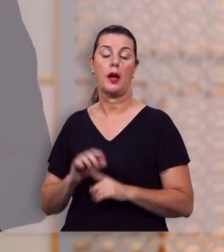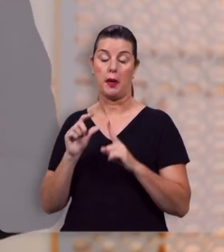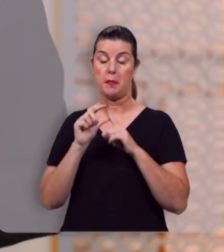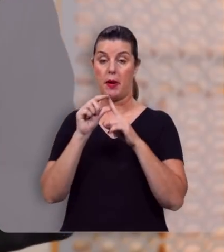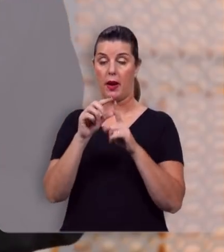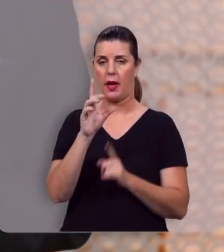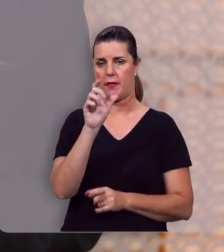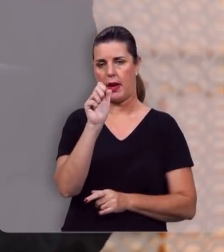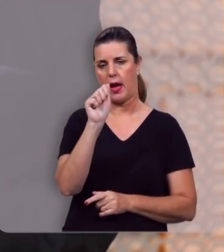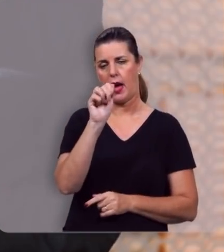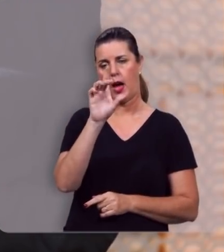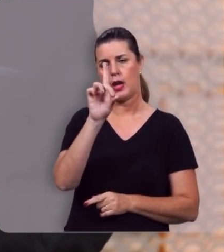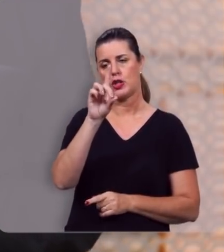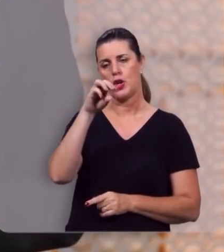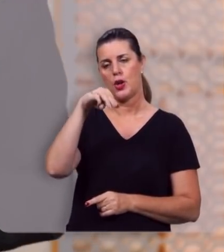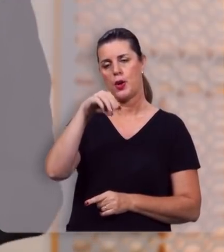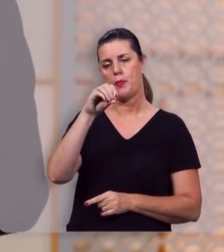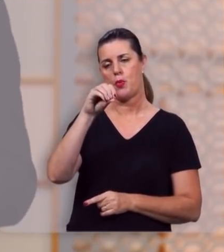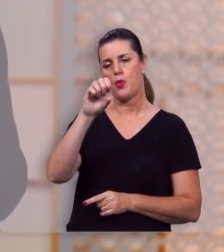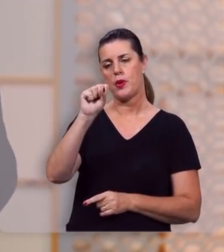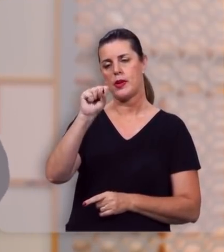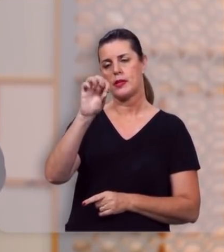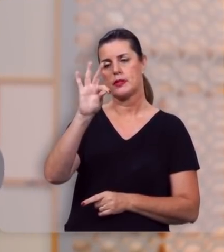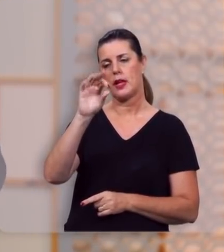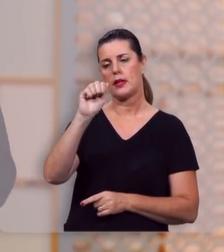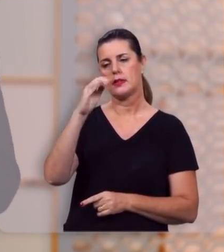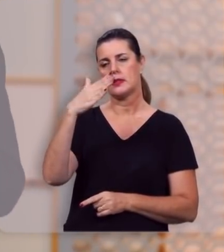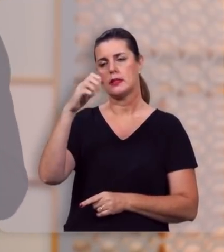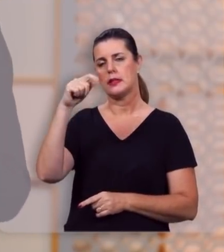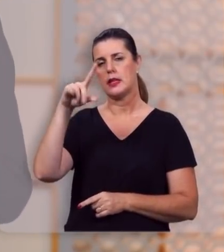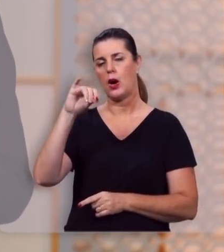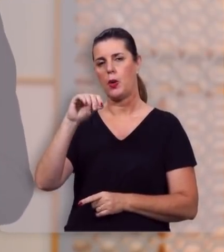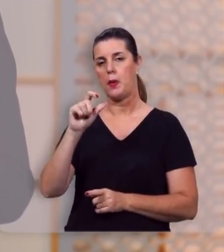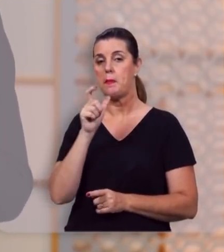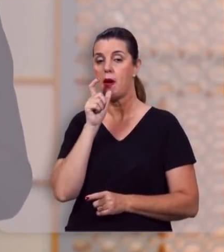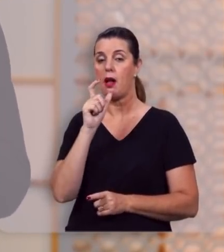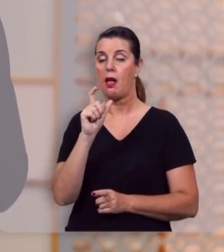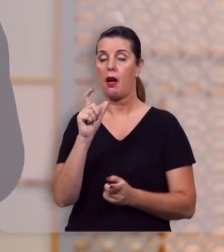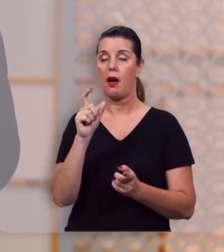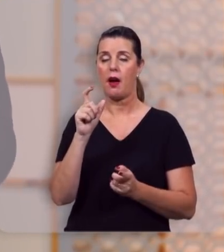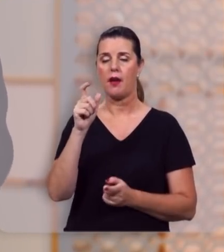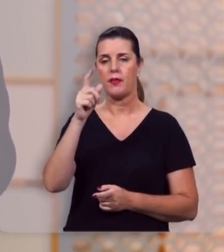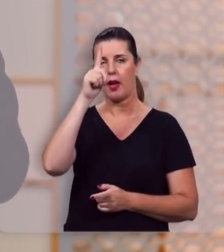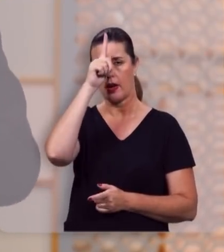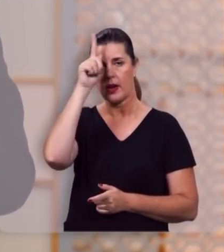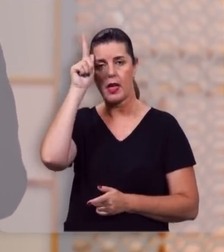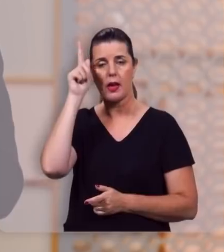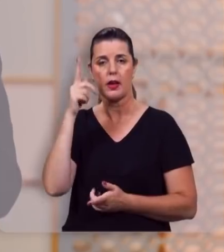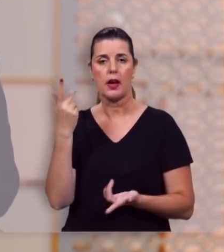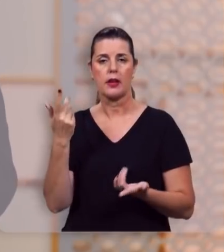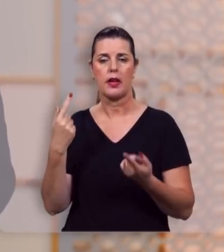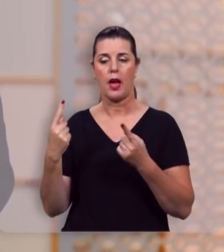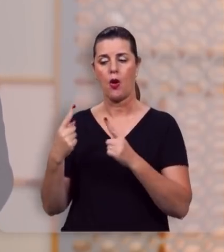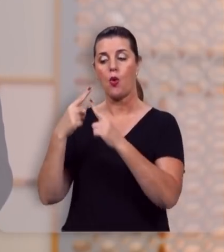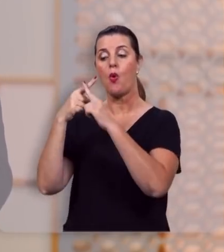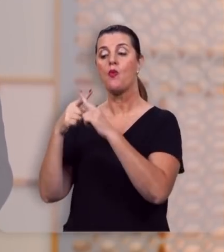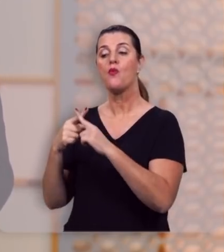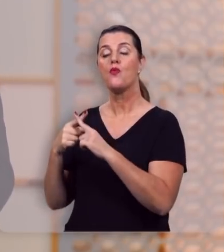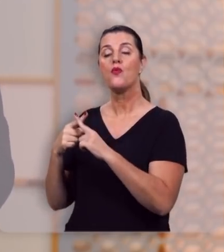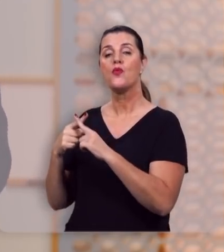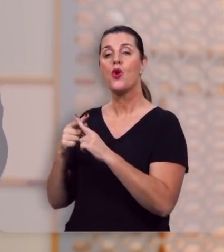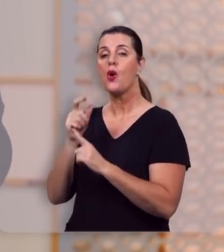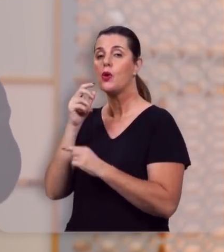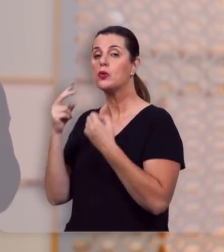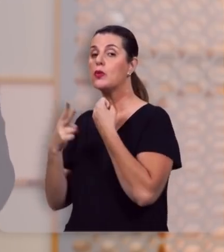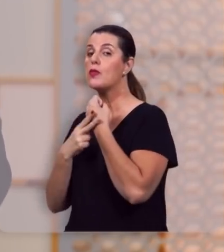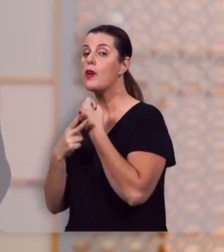palavra admoestação vem de uma palavra grega muito interessante, que é o confronto verbal.